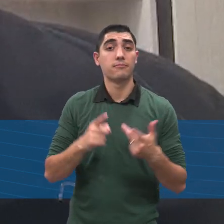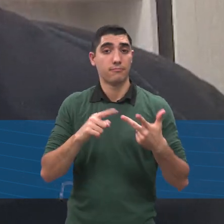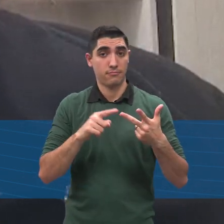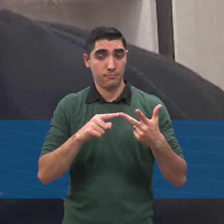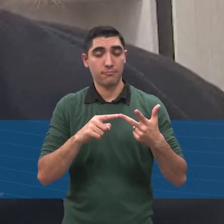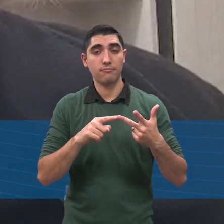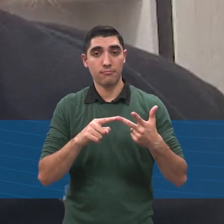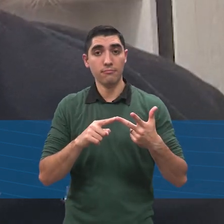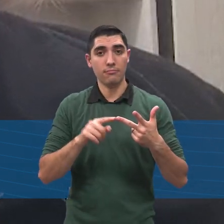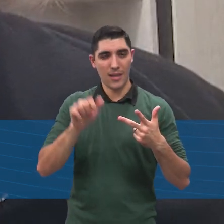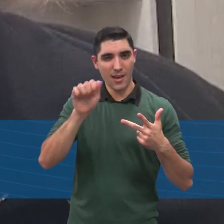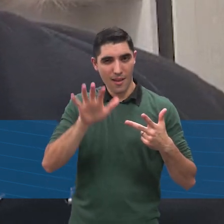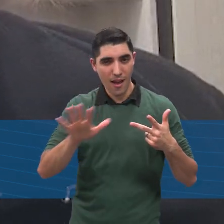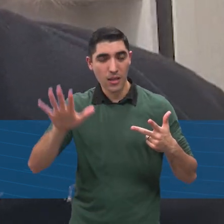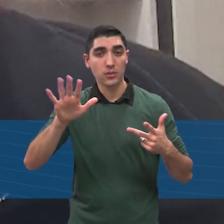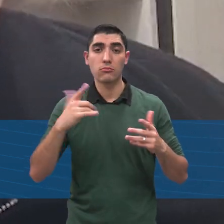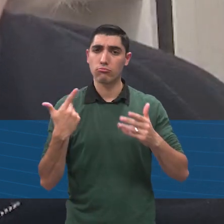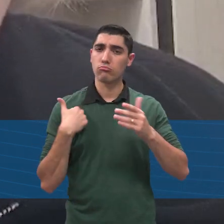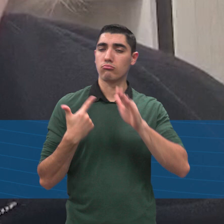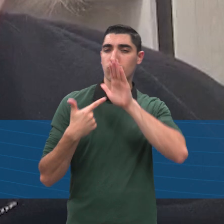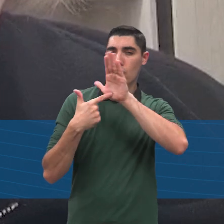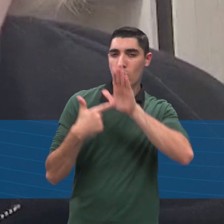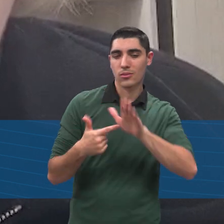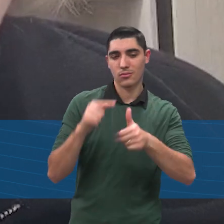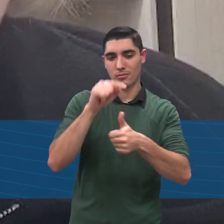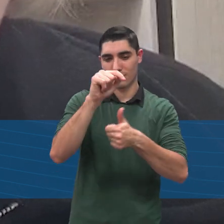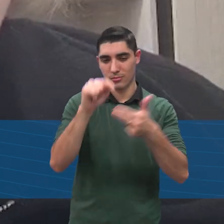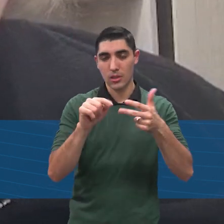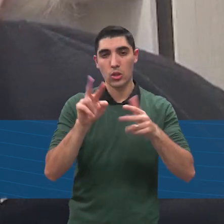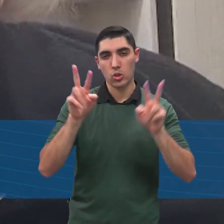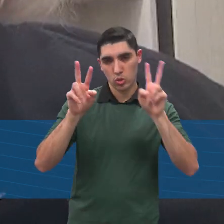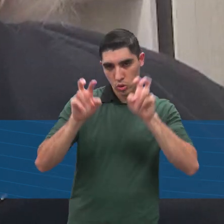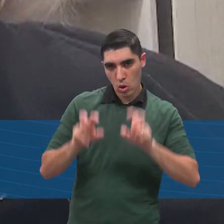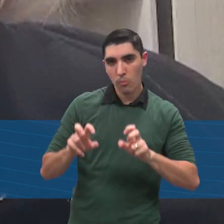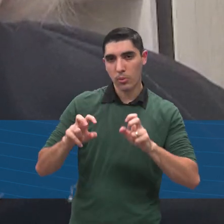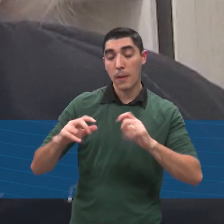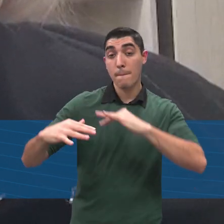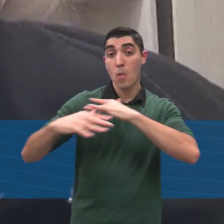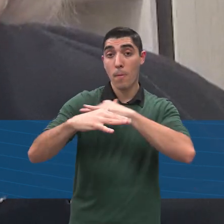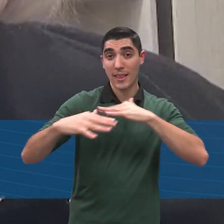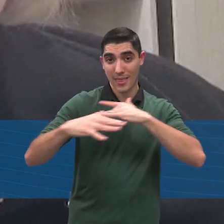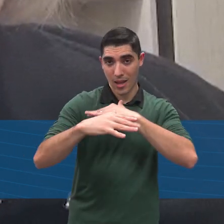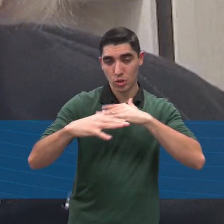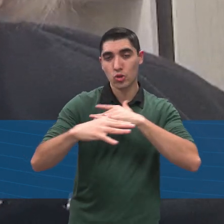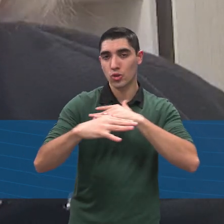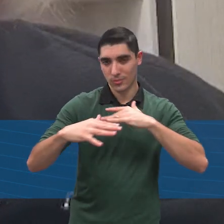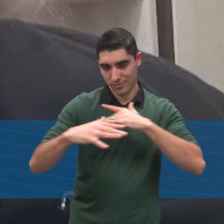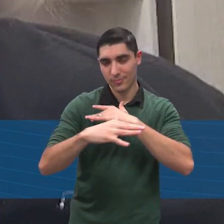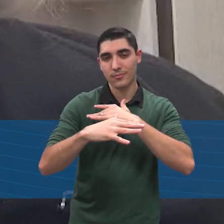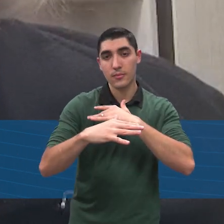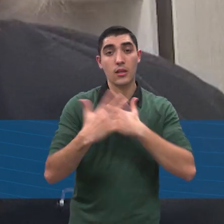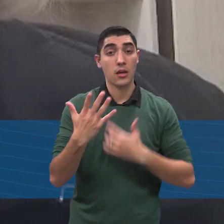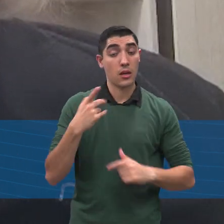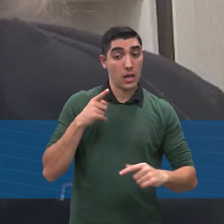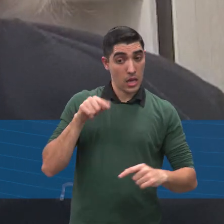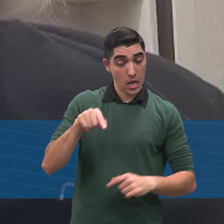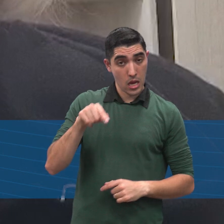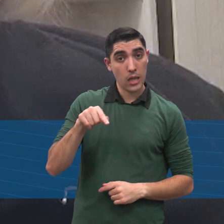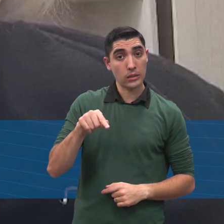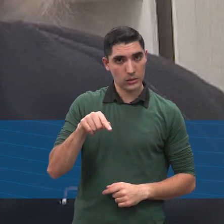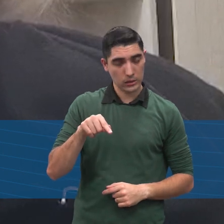Estou falando tô trazendo a questão da mobilidade urbana, porque isso é muito forte, tanto que